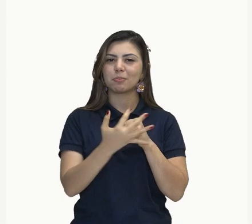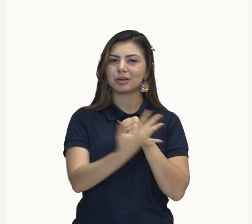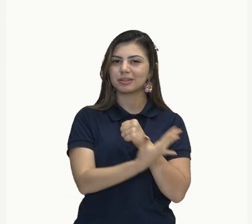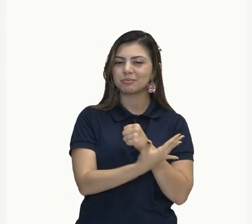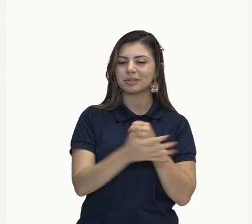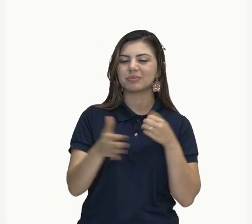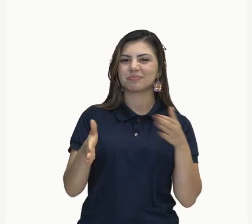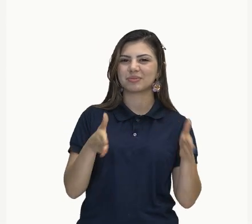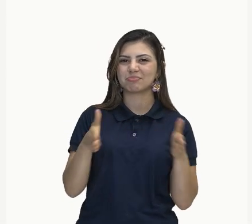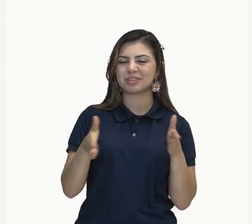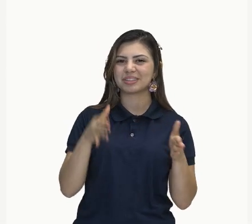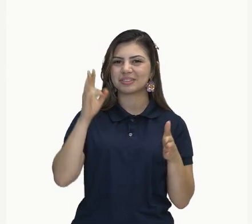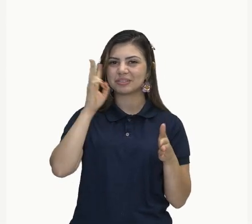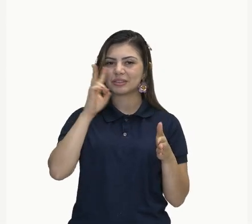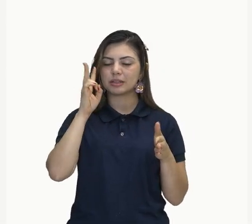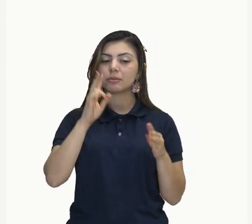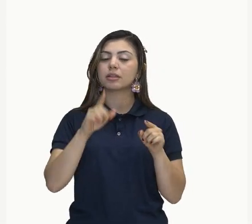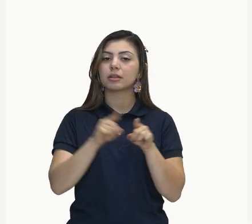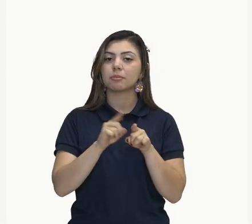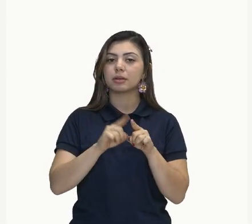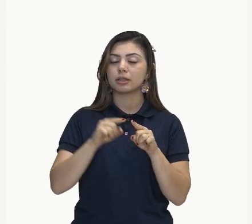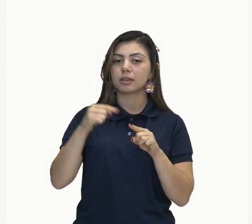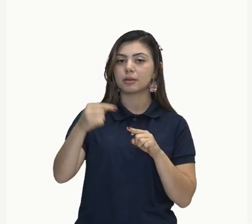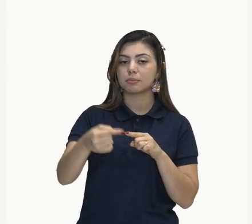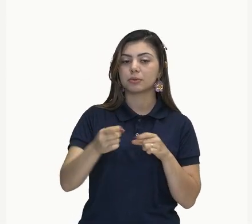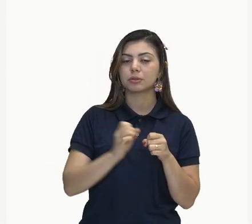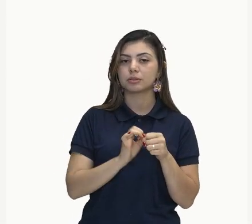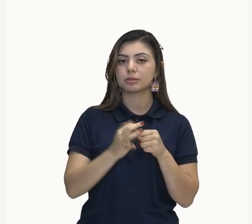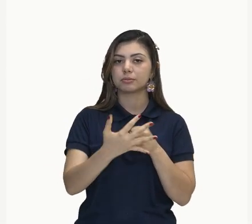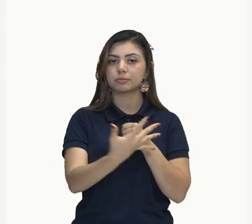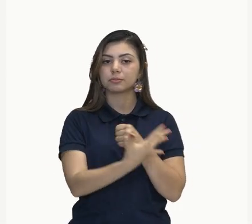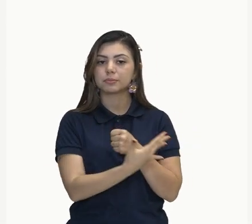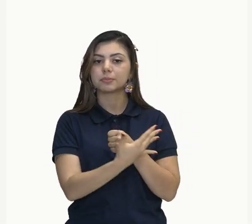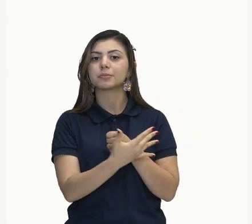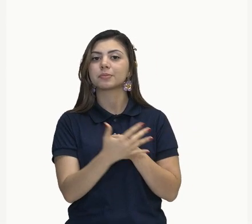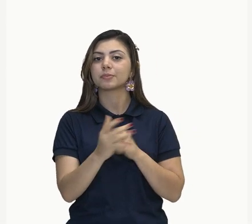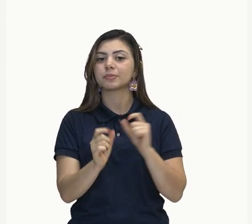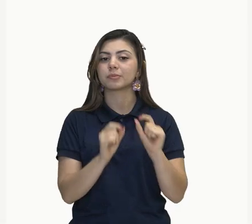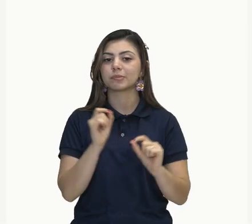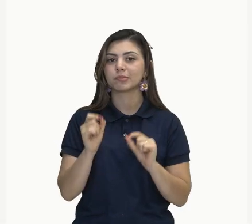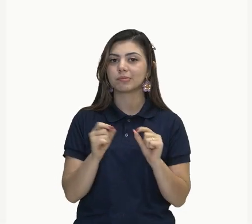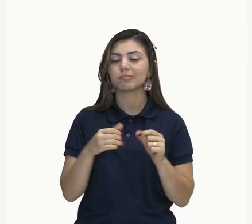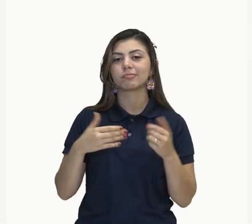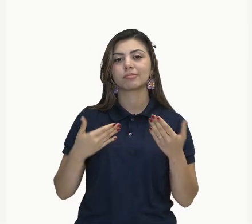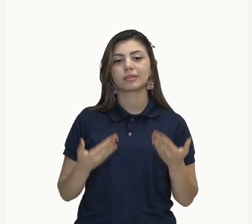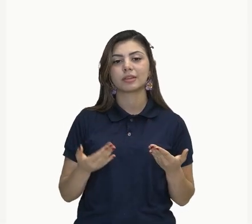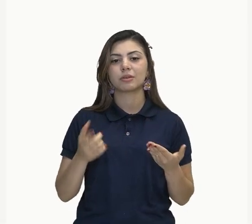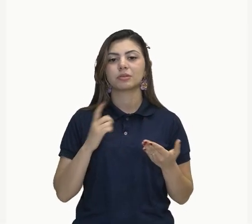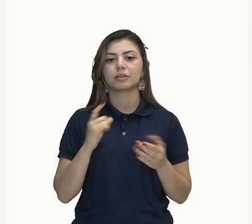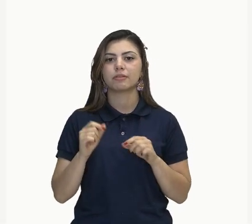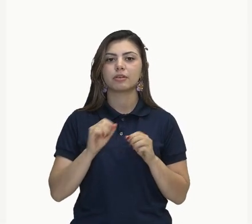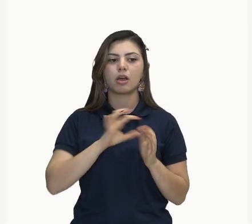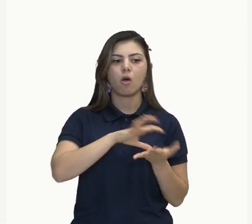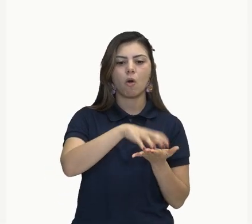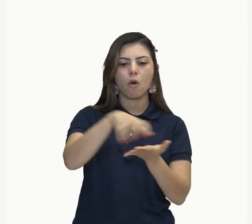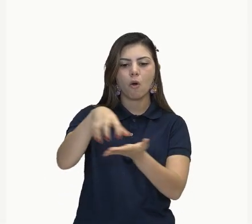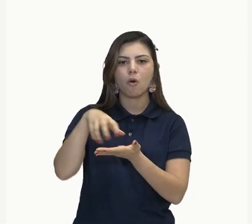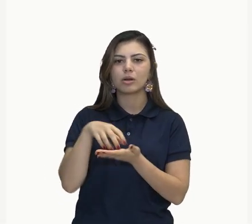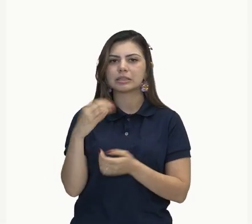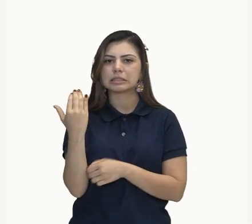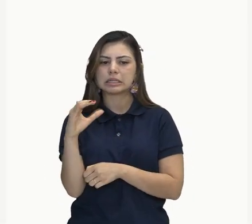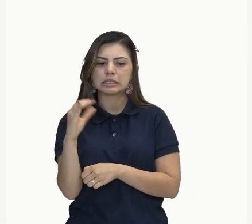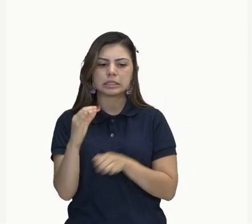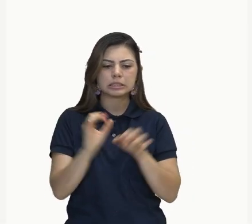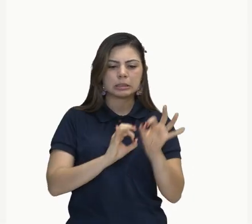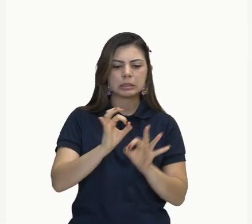na pandemia e pós-pandemia da Covid-19, justamente esse processo de diversos laboratórios cientistas